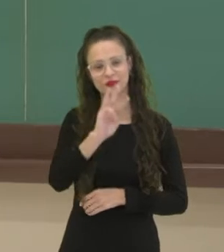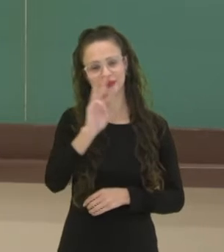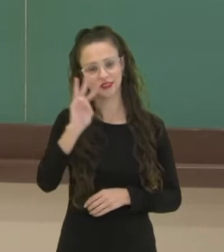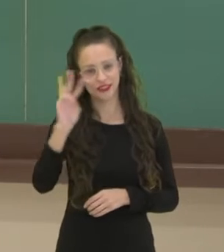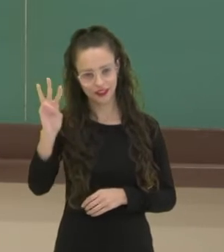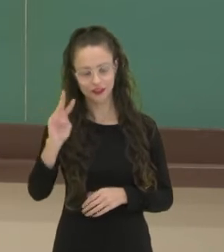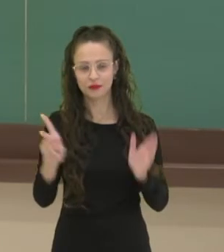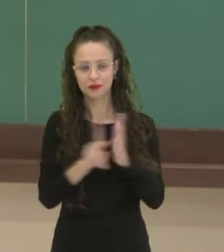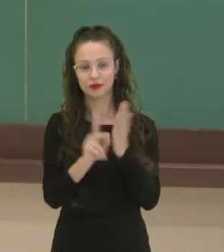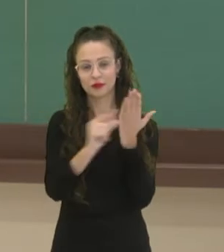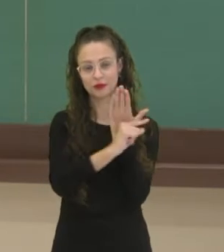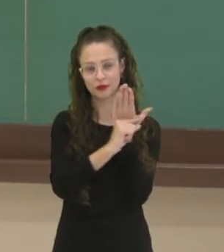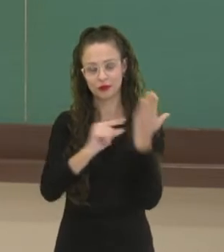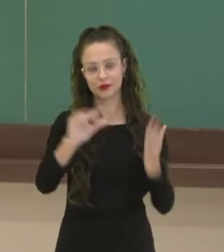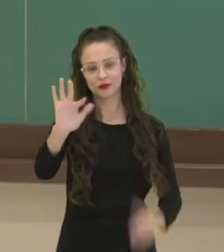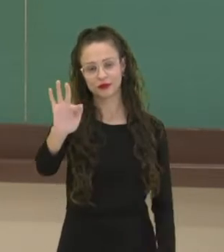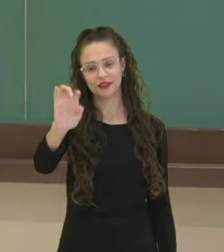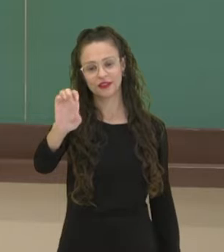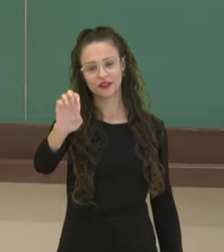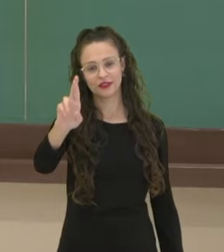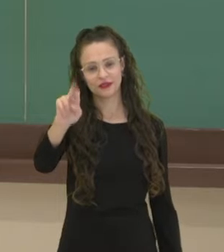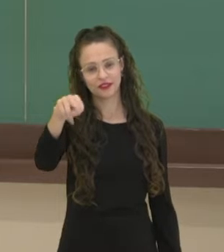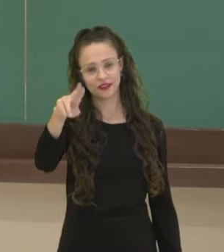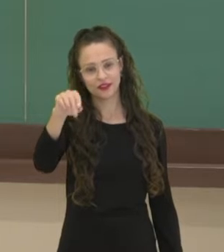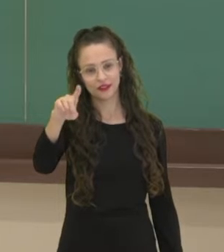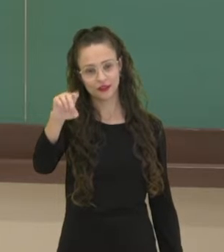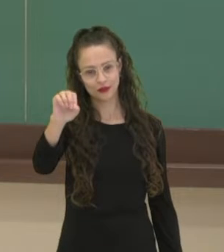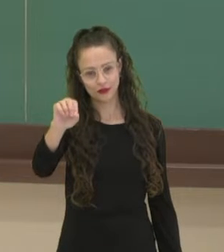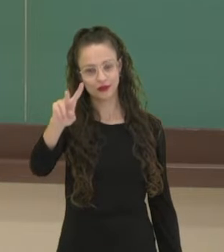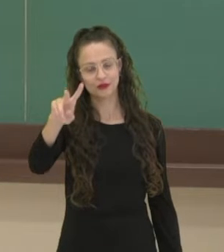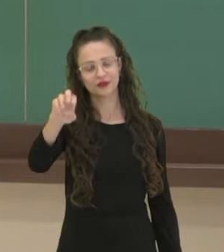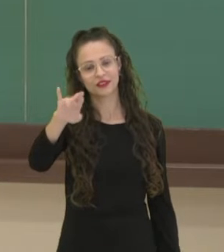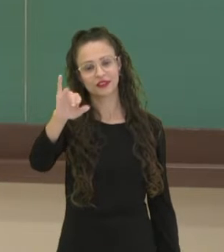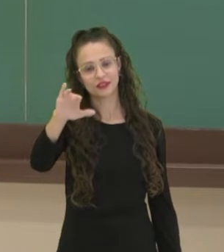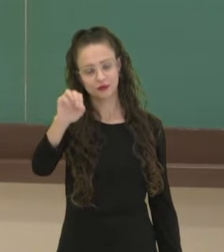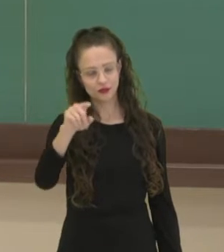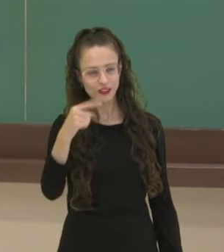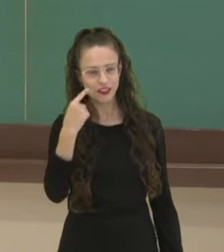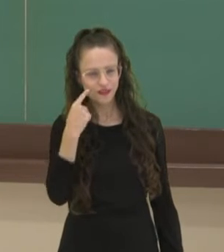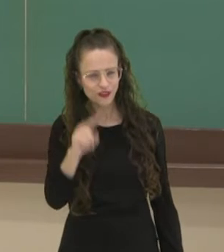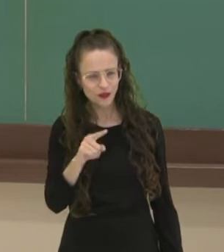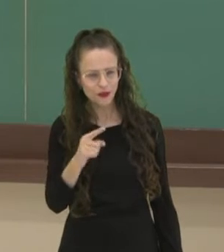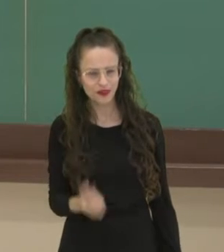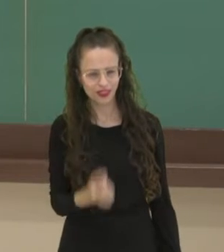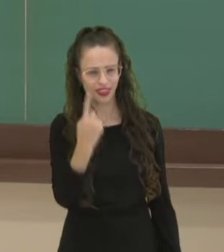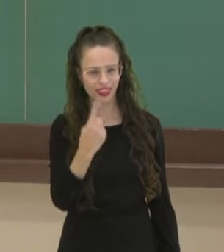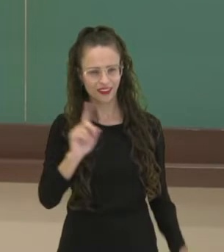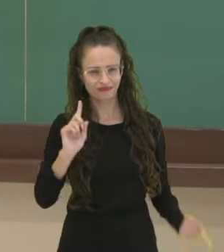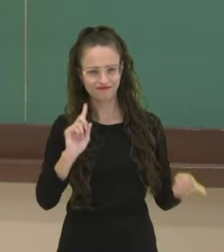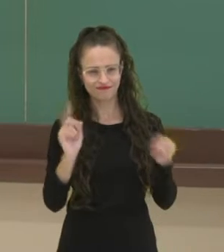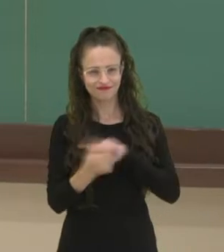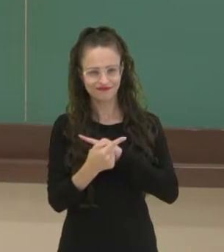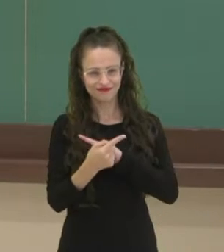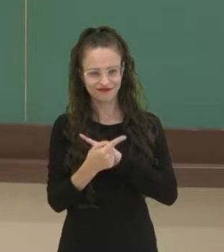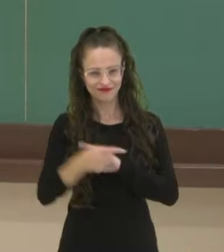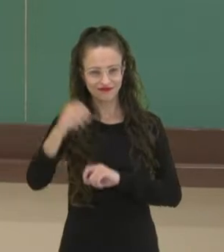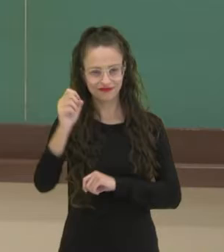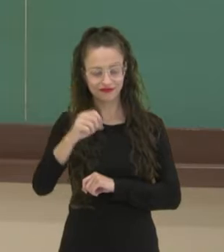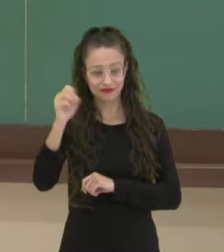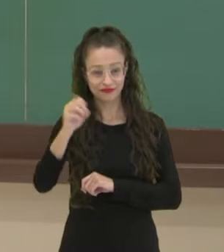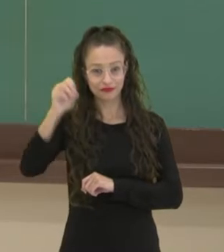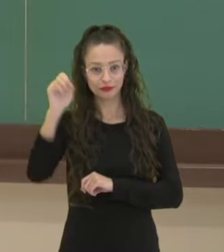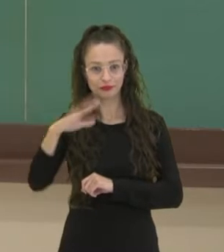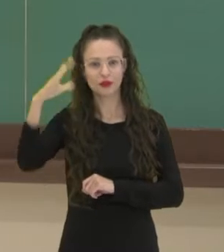Fernando Veríssimo. Você percebeu que é um conto de fadas às avessas? Por quê? Como foi o